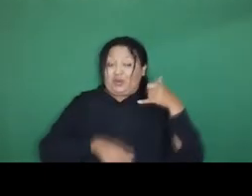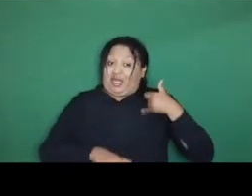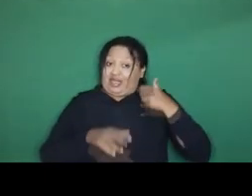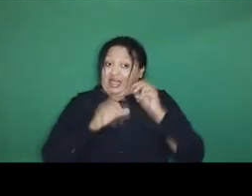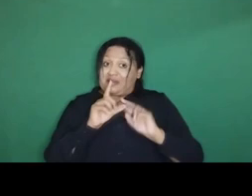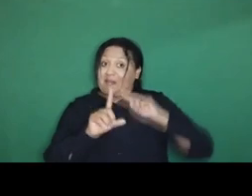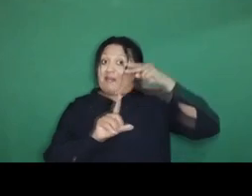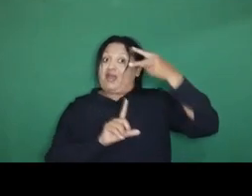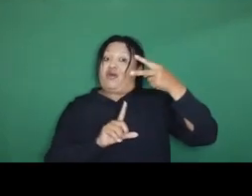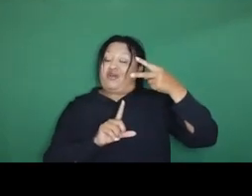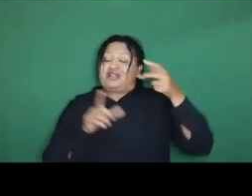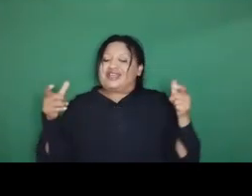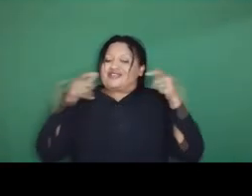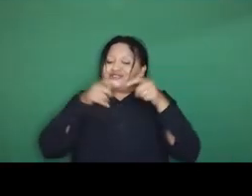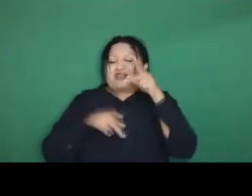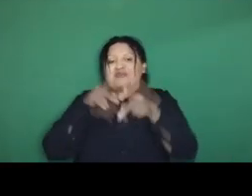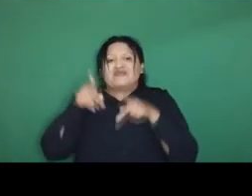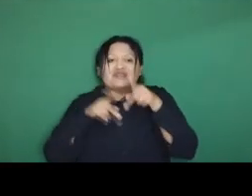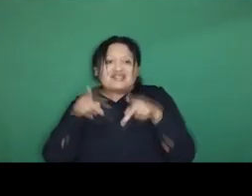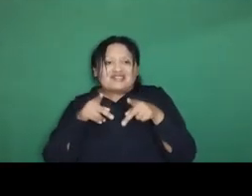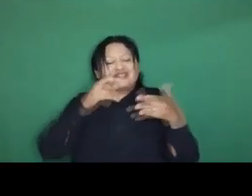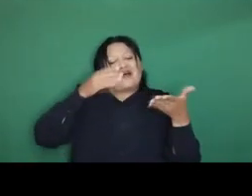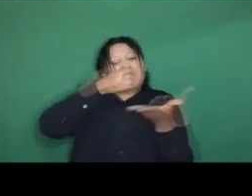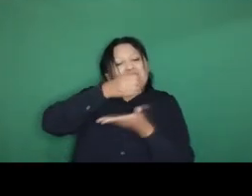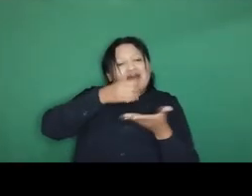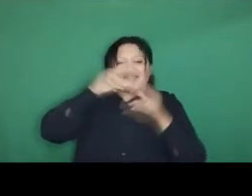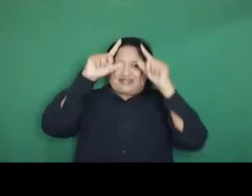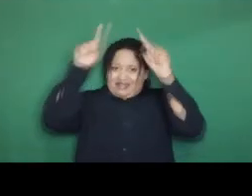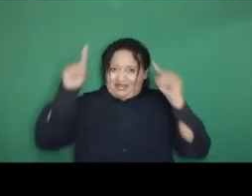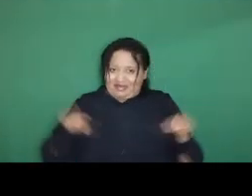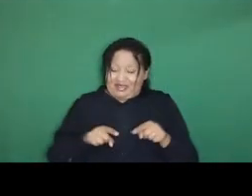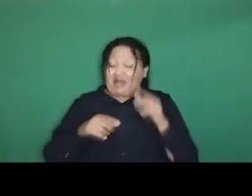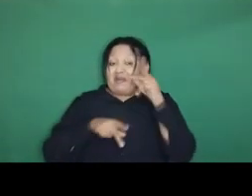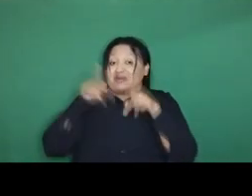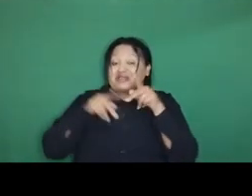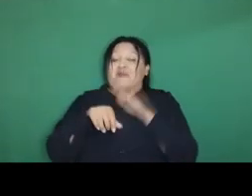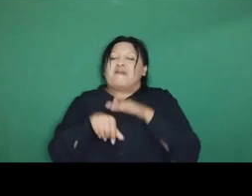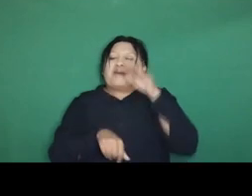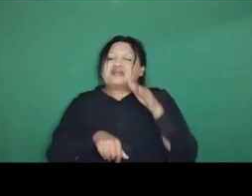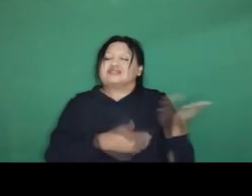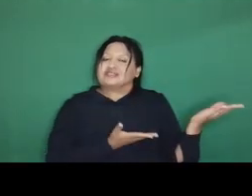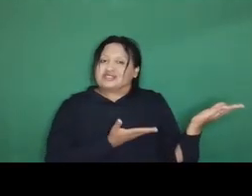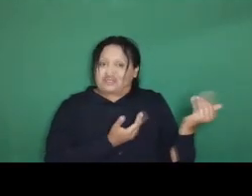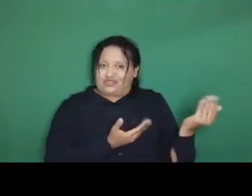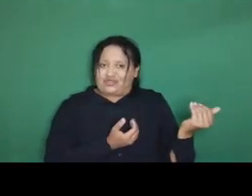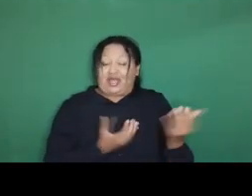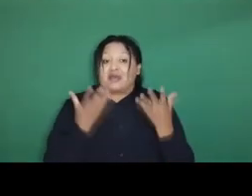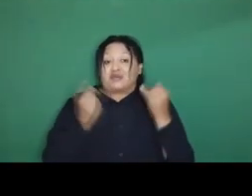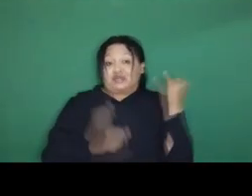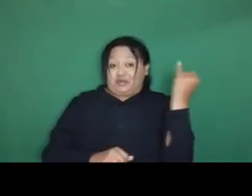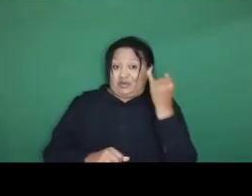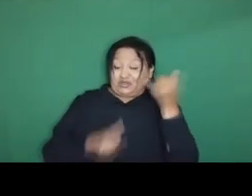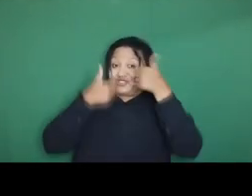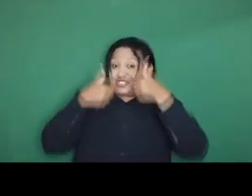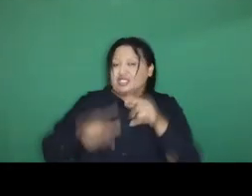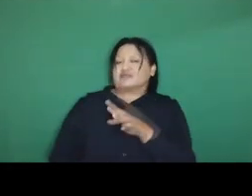e redução de população da base da pirâmide que a população mais jovem então é muito importante